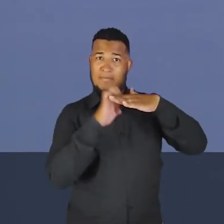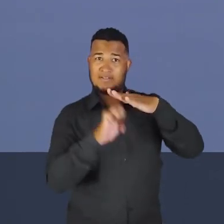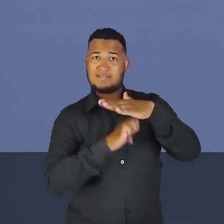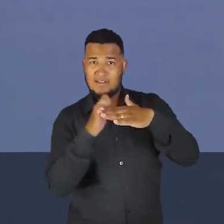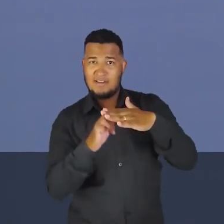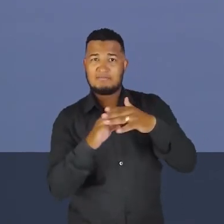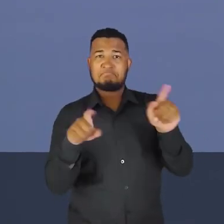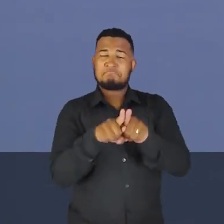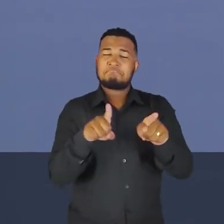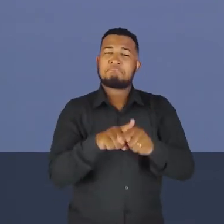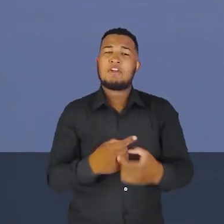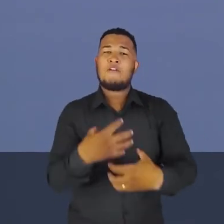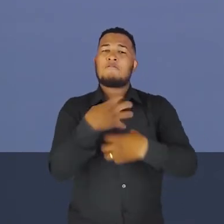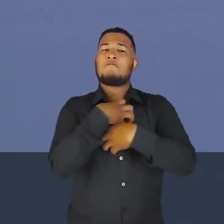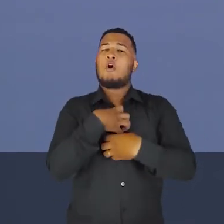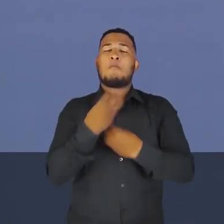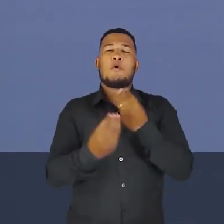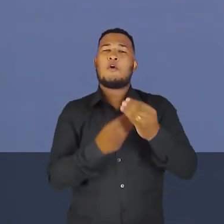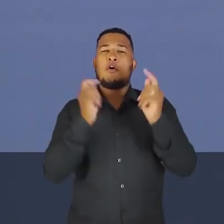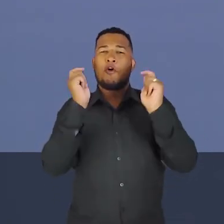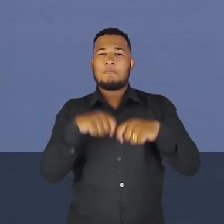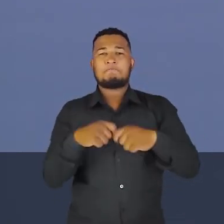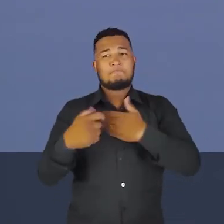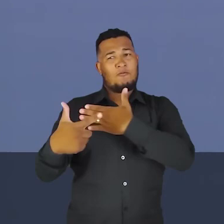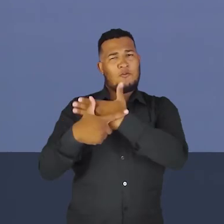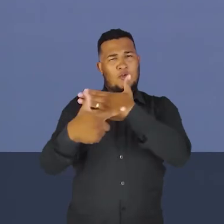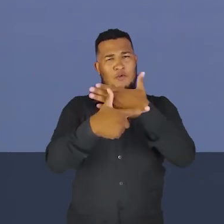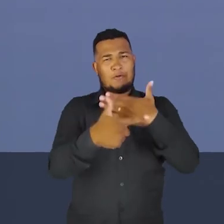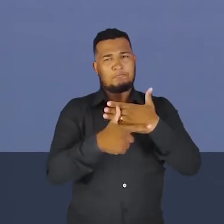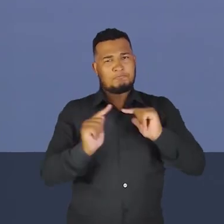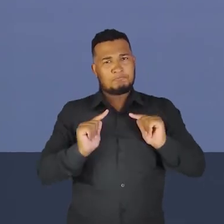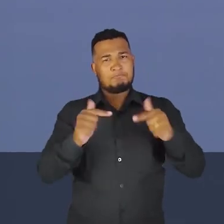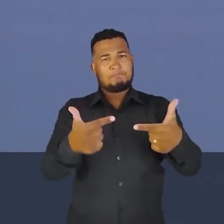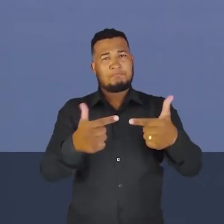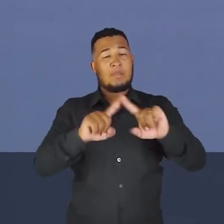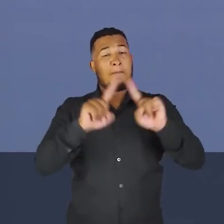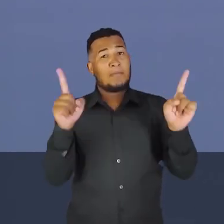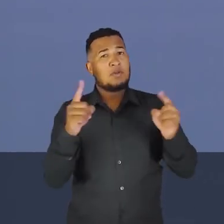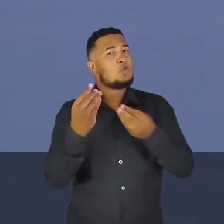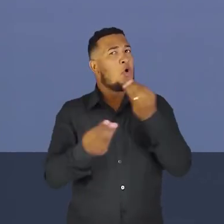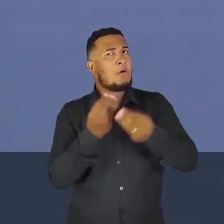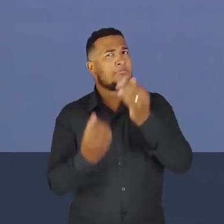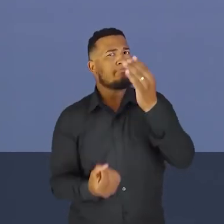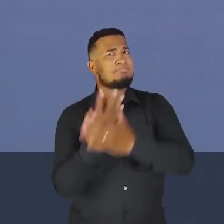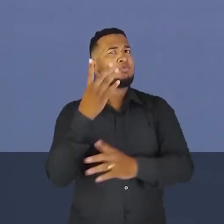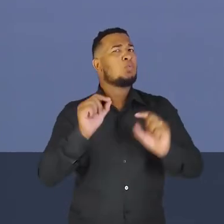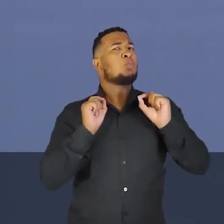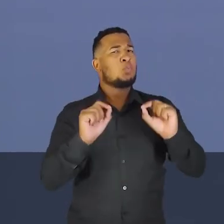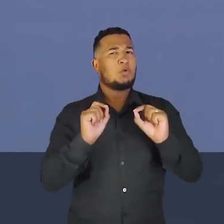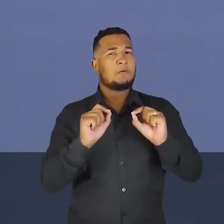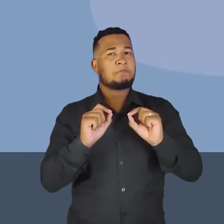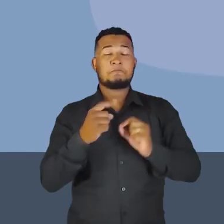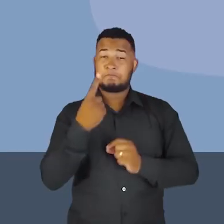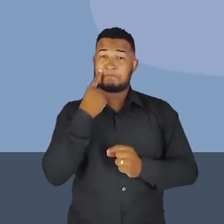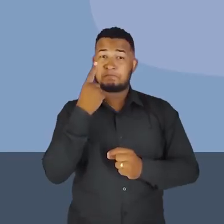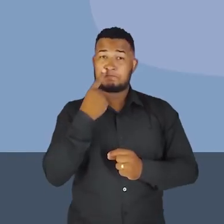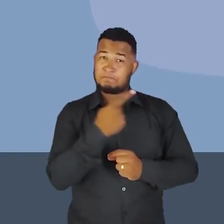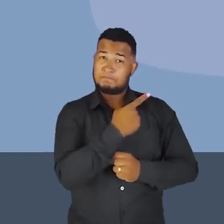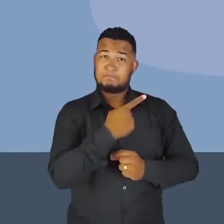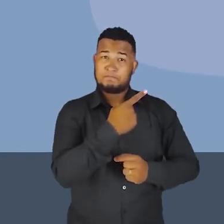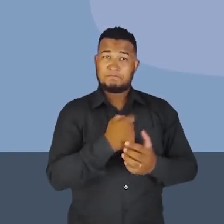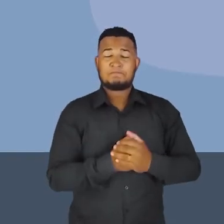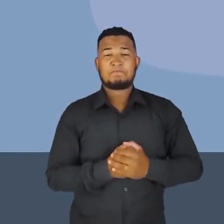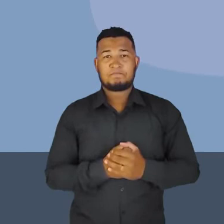na forma como elas estão apresentando as suas funções, mas o que será que deu origem a tudo isso, né? Vamos para a tela? Bom,